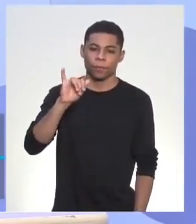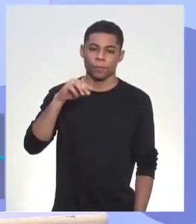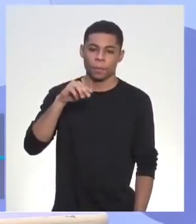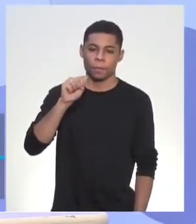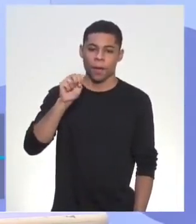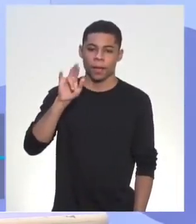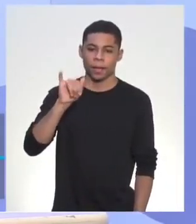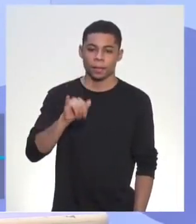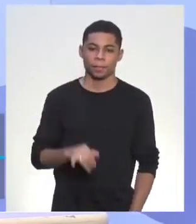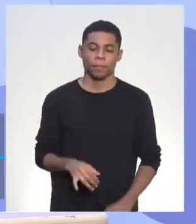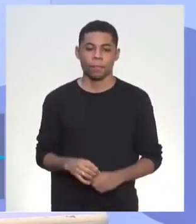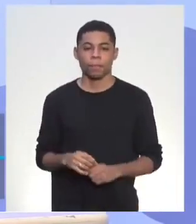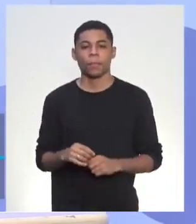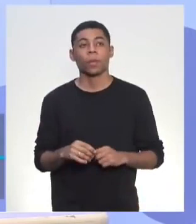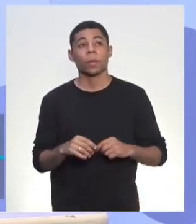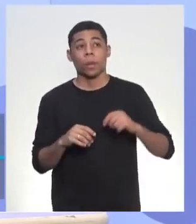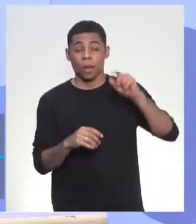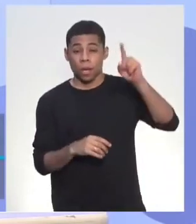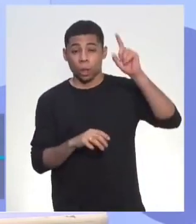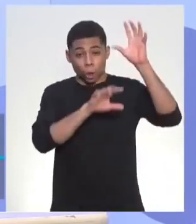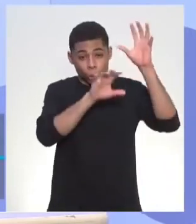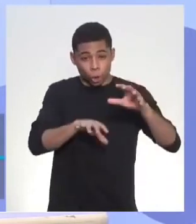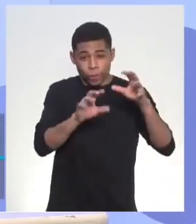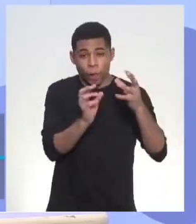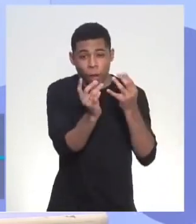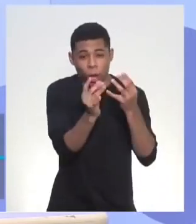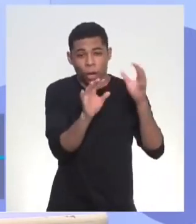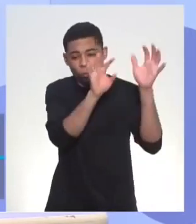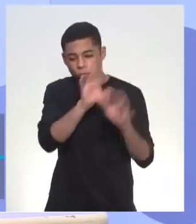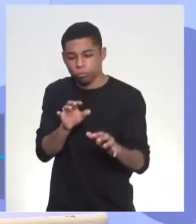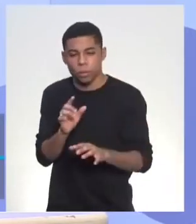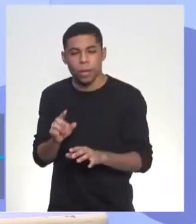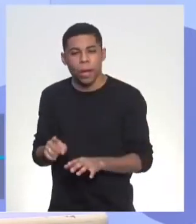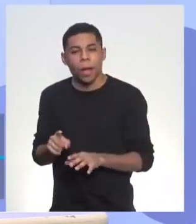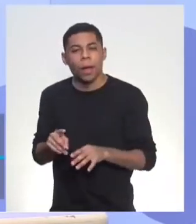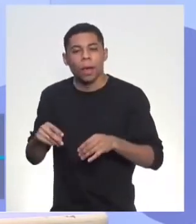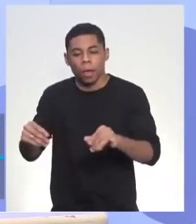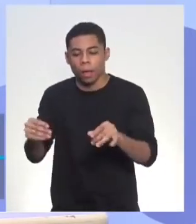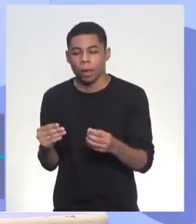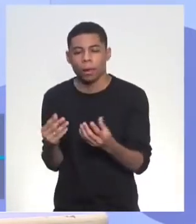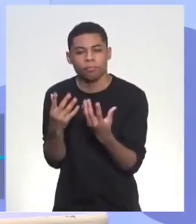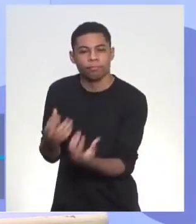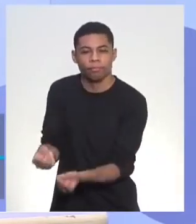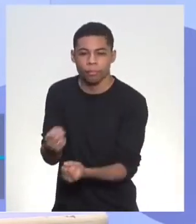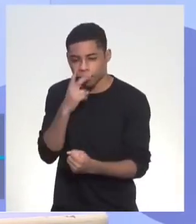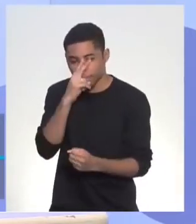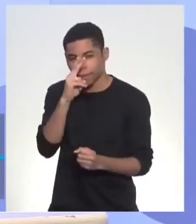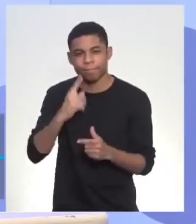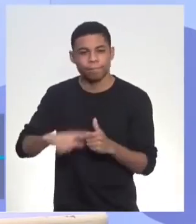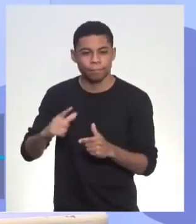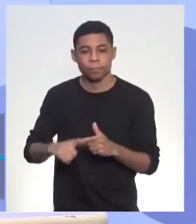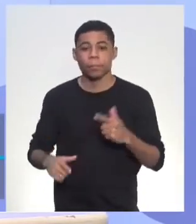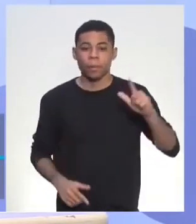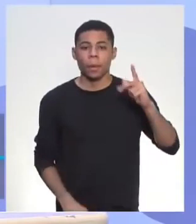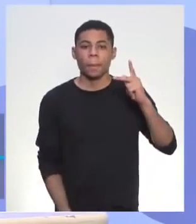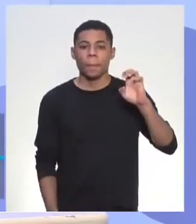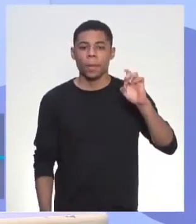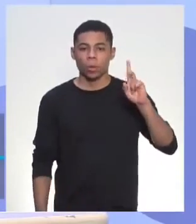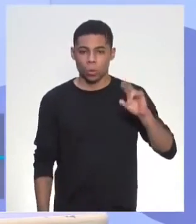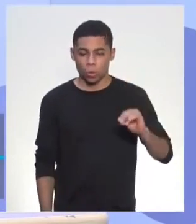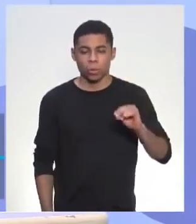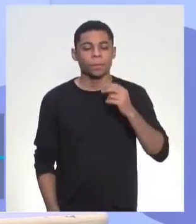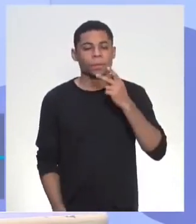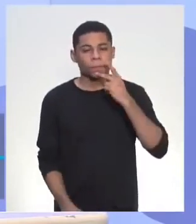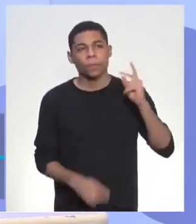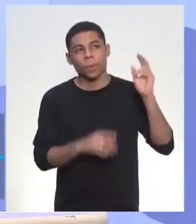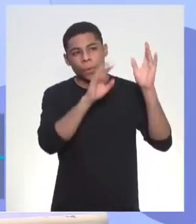Provimare. Chuva ácida, contaminação do lençol freático. Obrigado, viu, pela contribuição. O Pedro Augusto, atmosfera e poluição